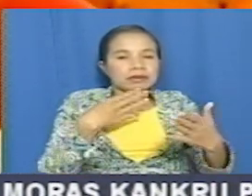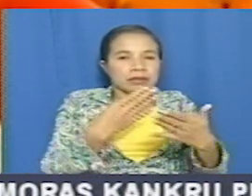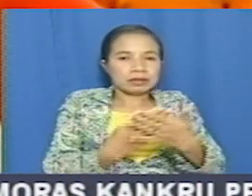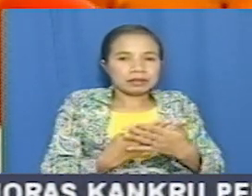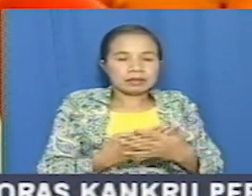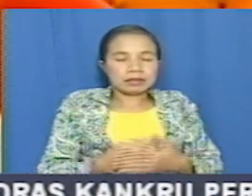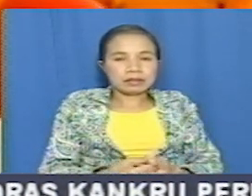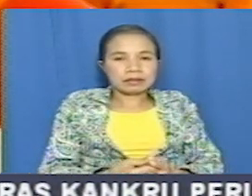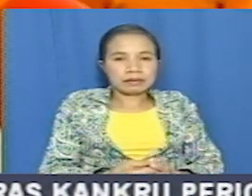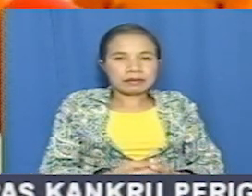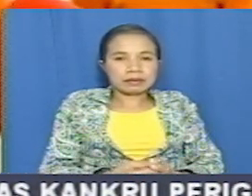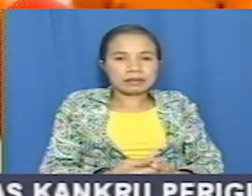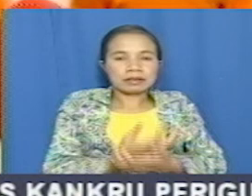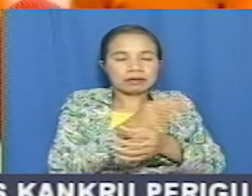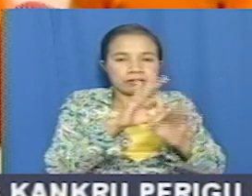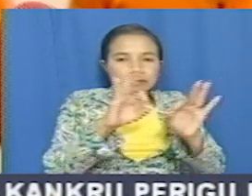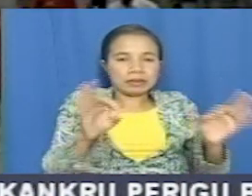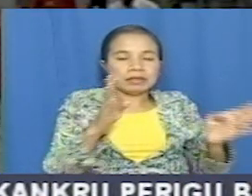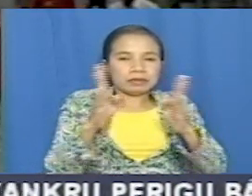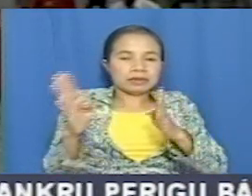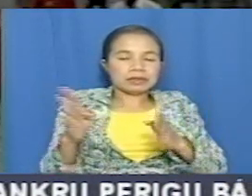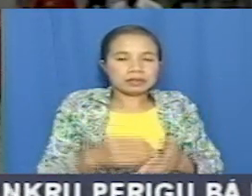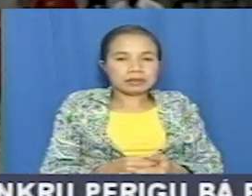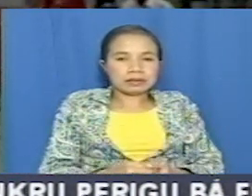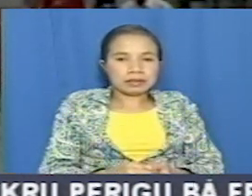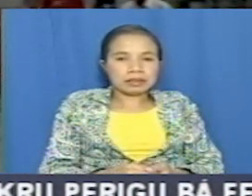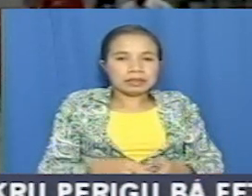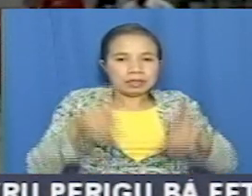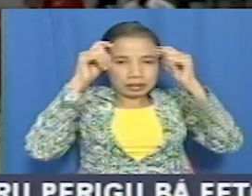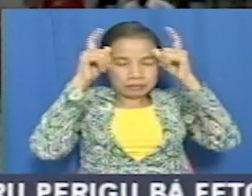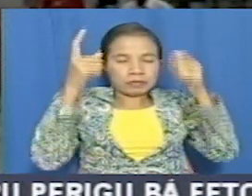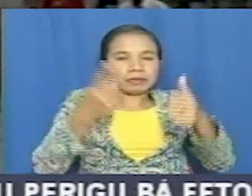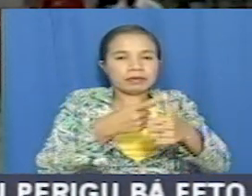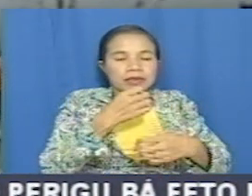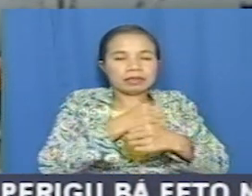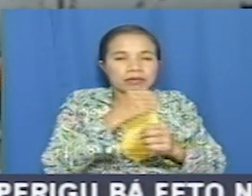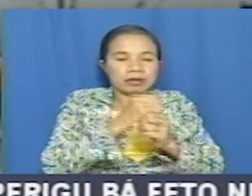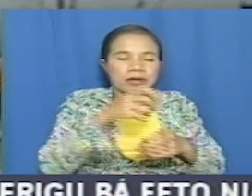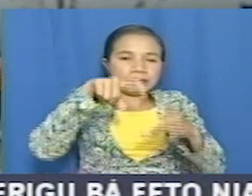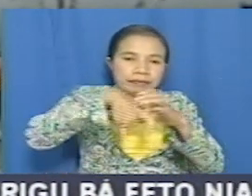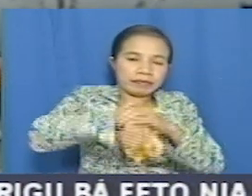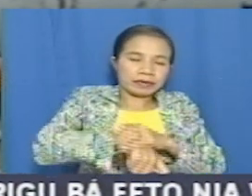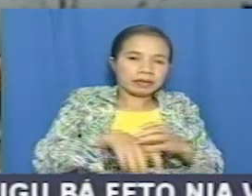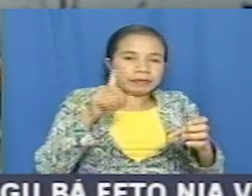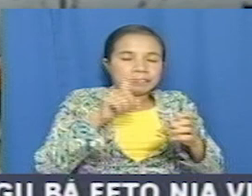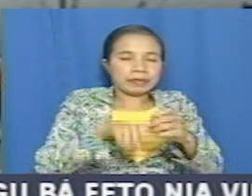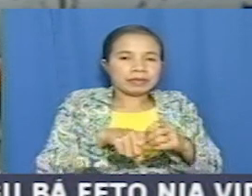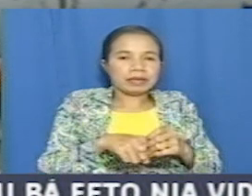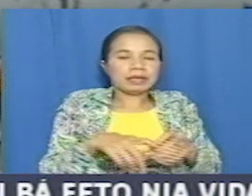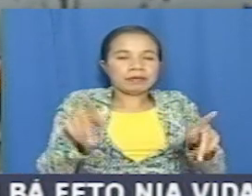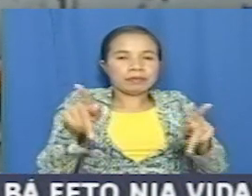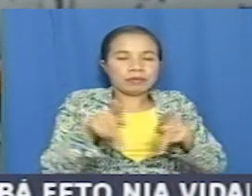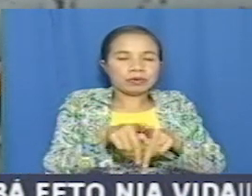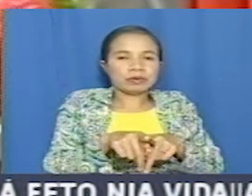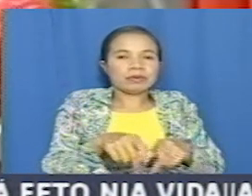de ita finaliza a proses sirne hutu. Entretanto, Timor-Leste, primeira vez halo perfuração minarai maran iha poço